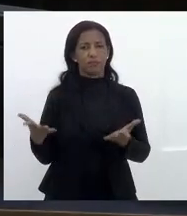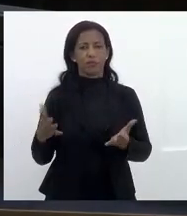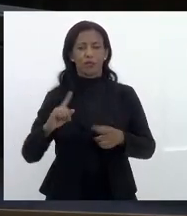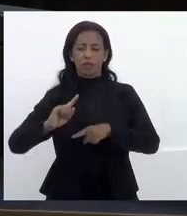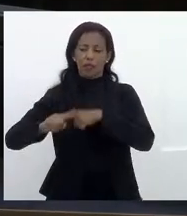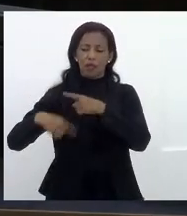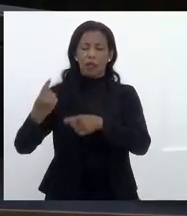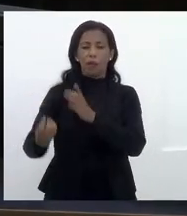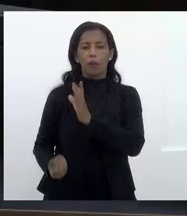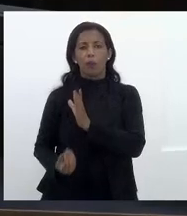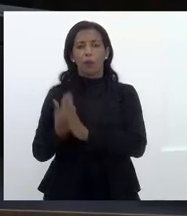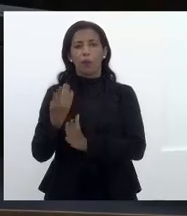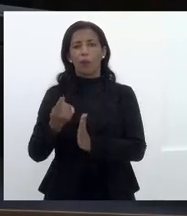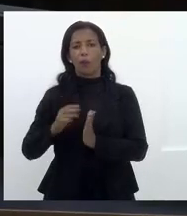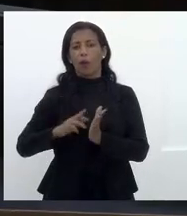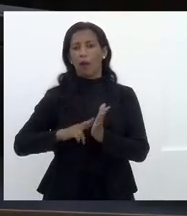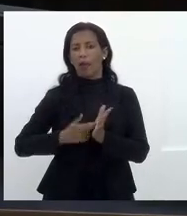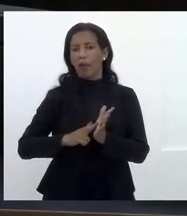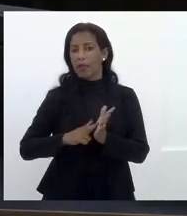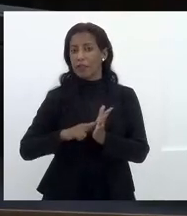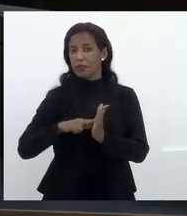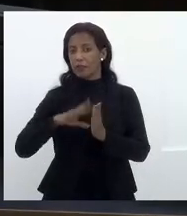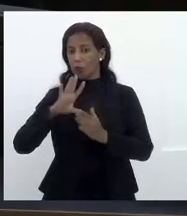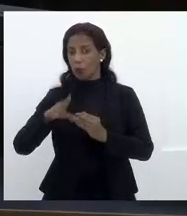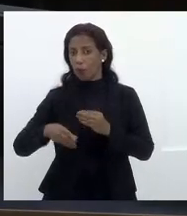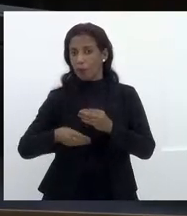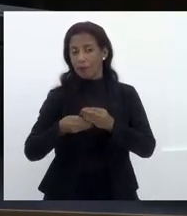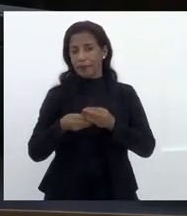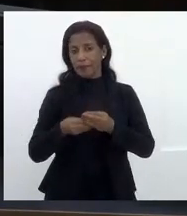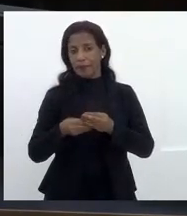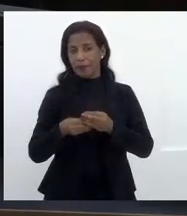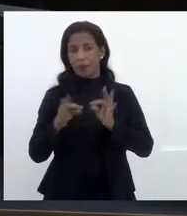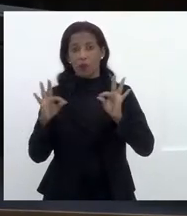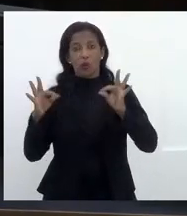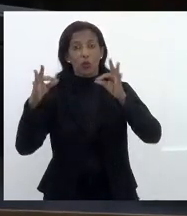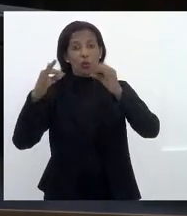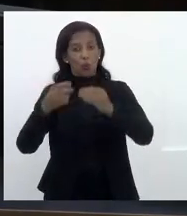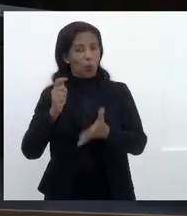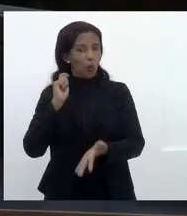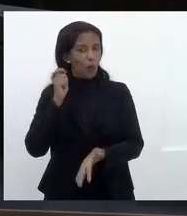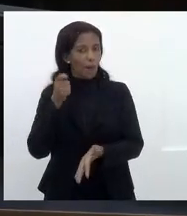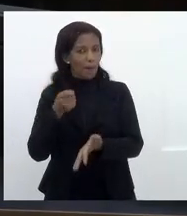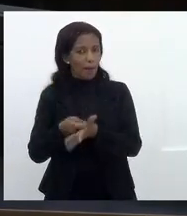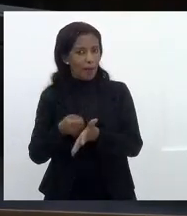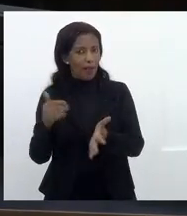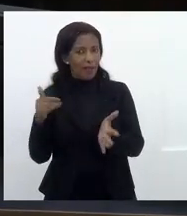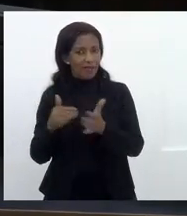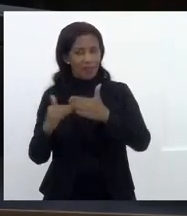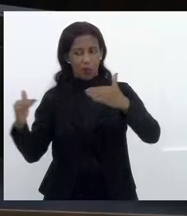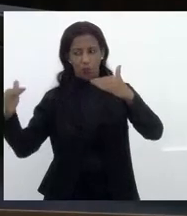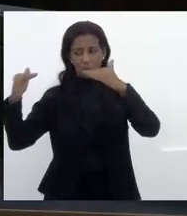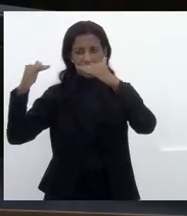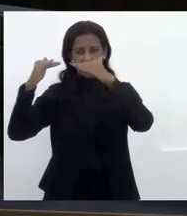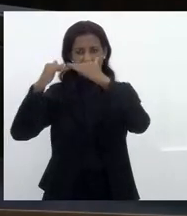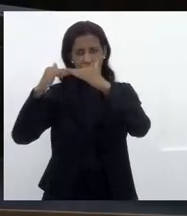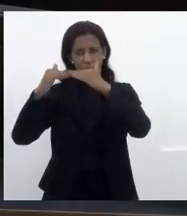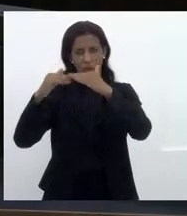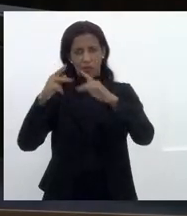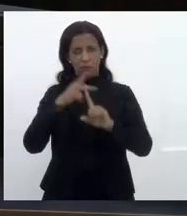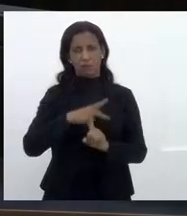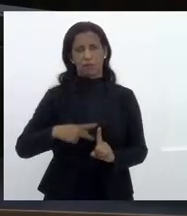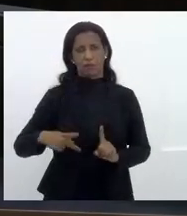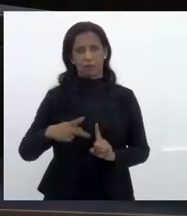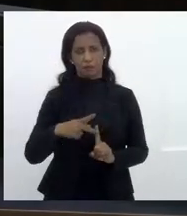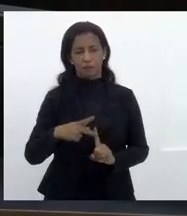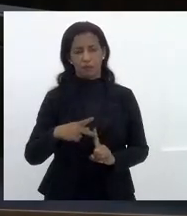após a criação do regime complementar todos pagam até o teto da Previdência